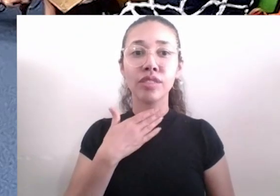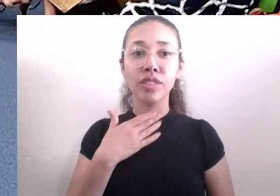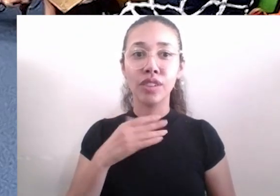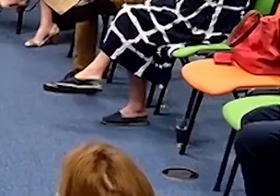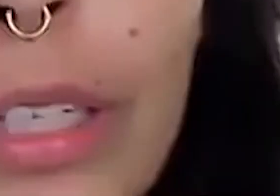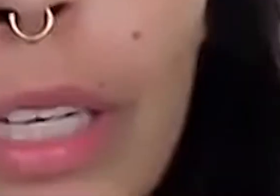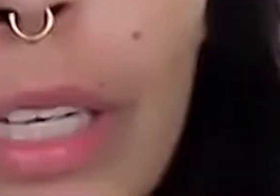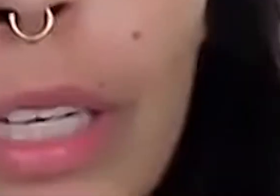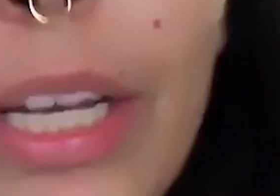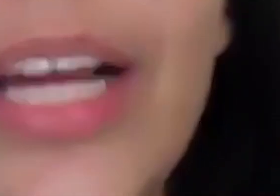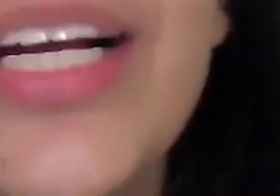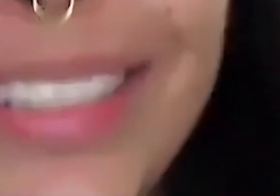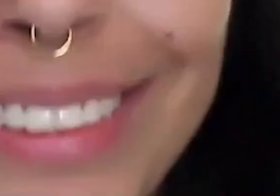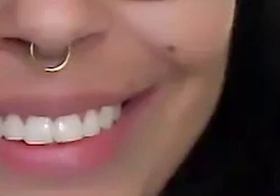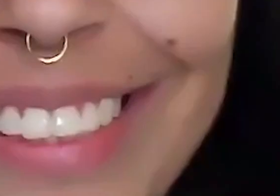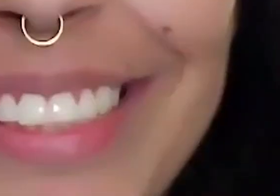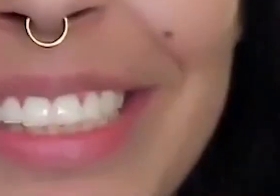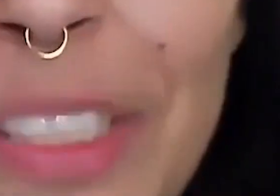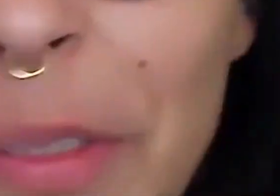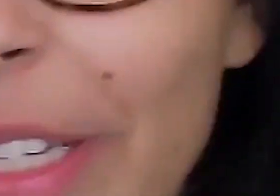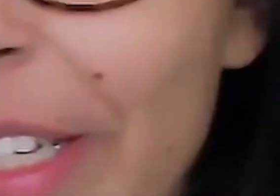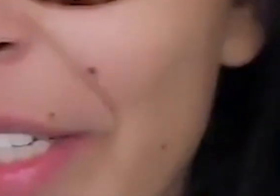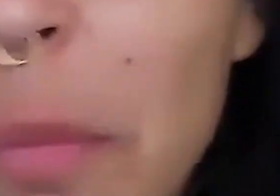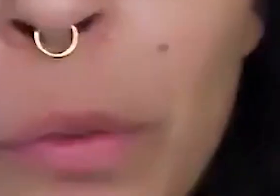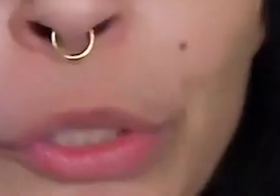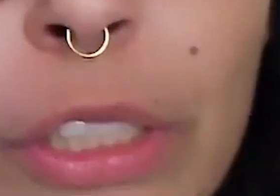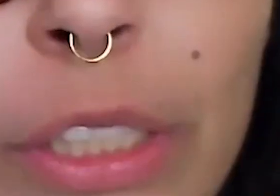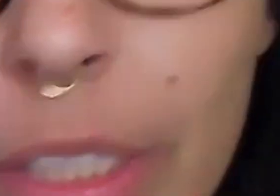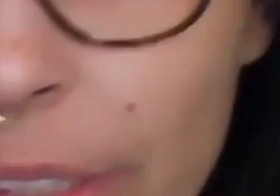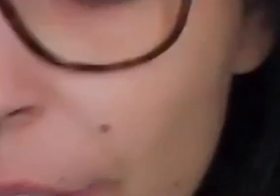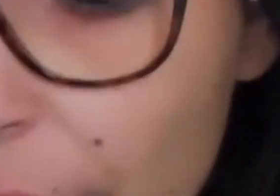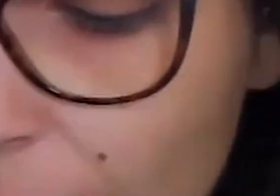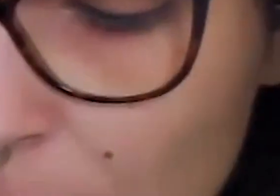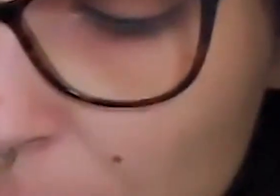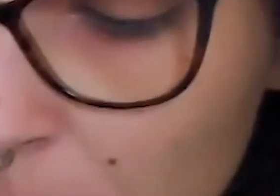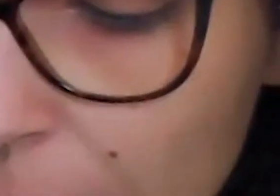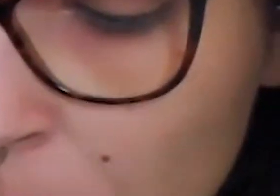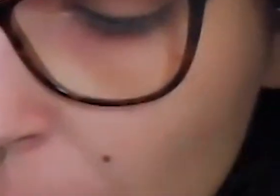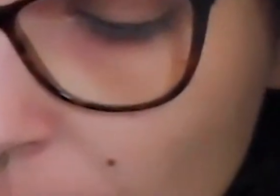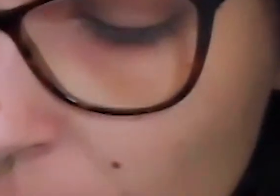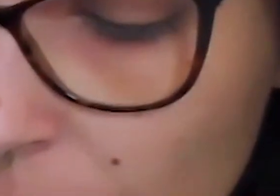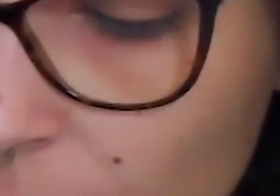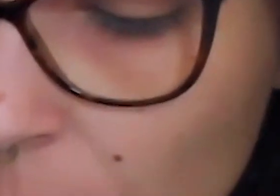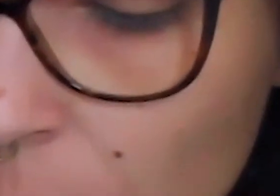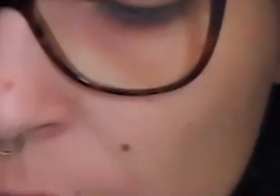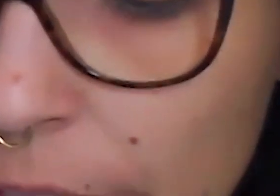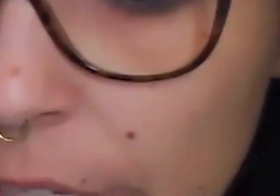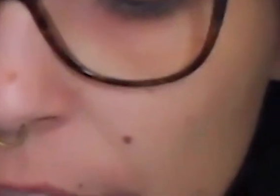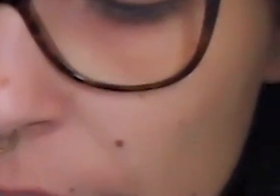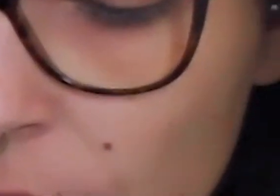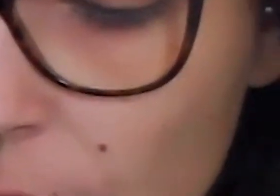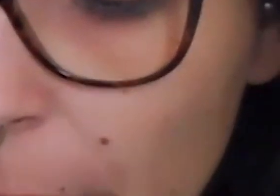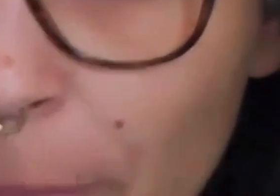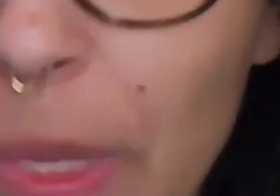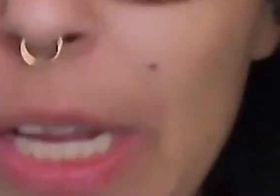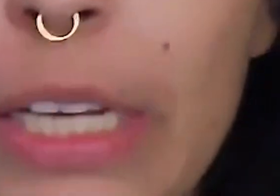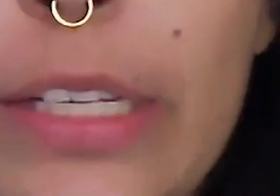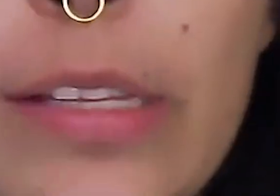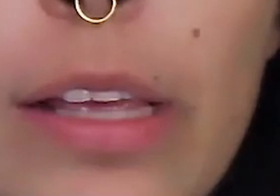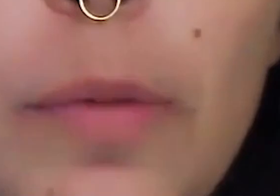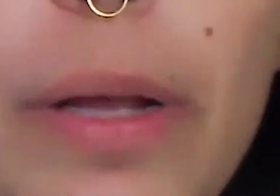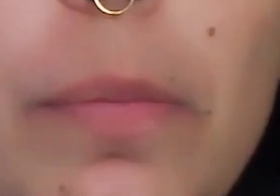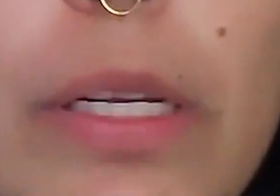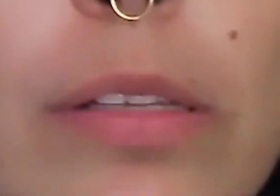ouvindo estamos Pode falar então Eh Bom dia primeiramente eu gostaria de